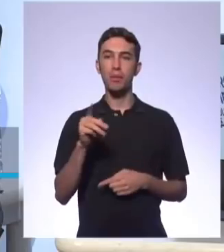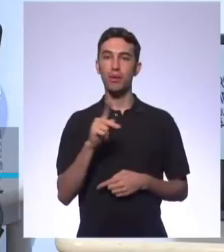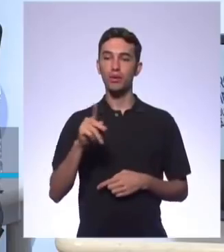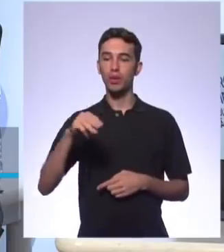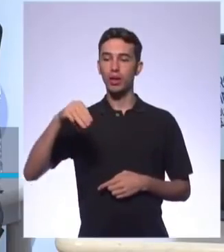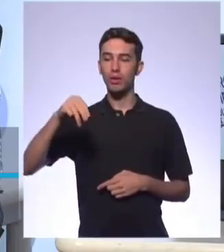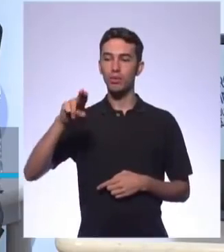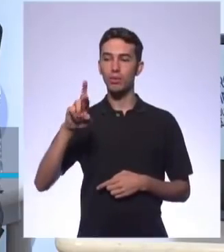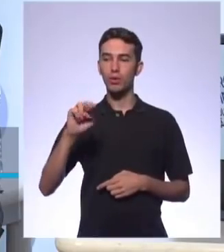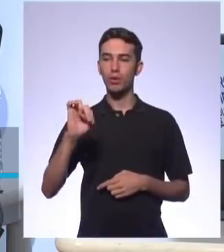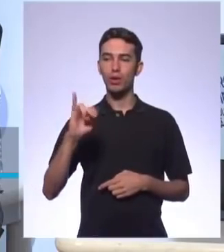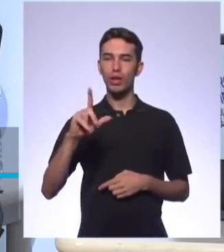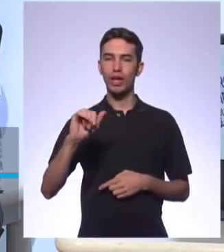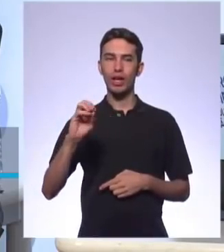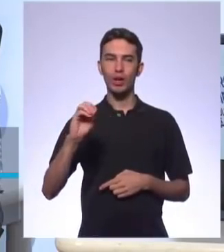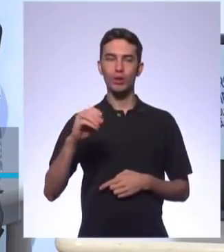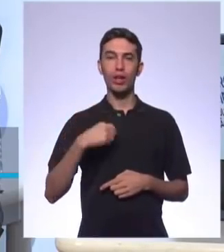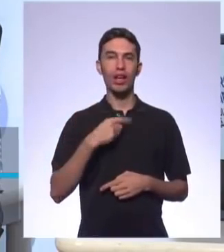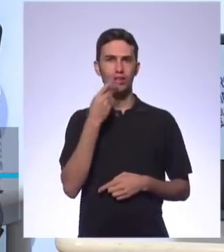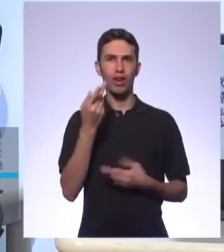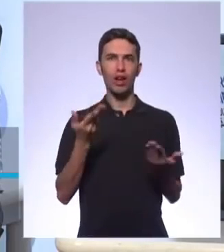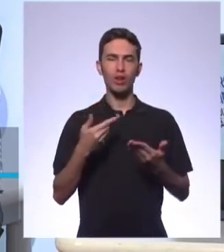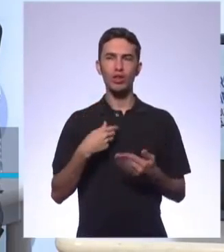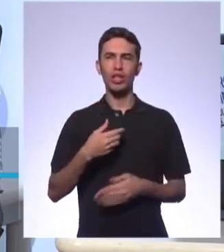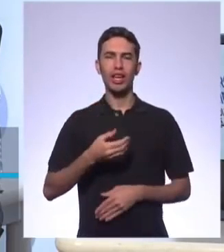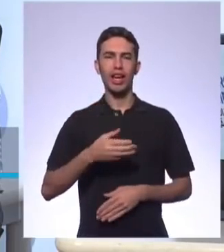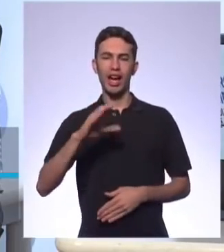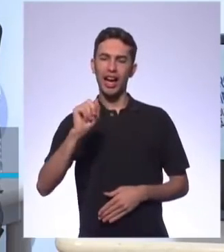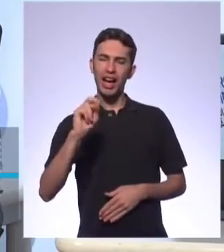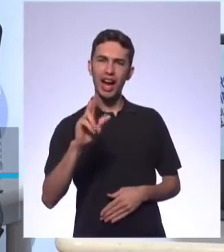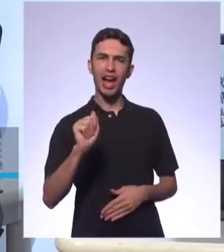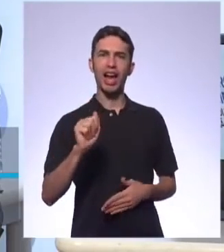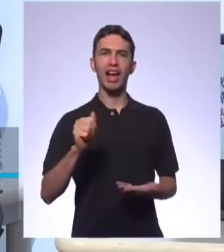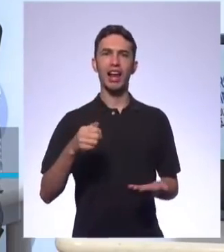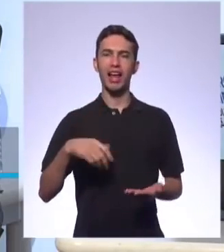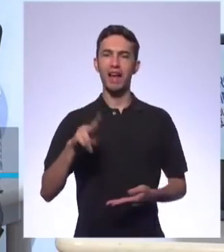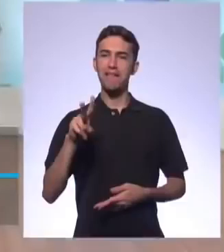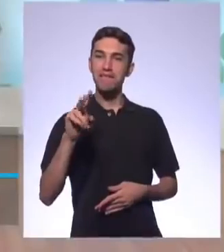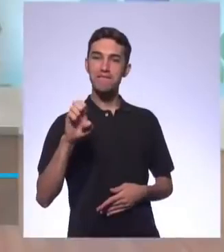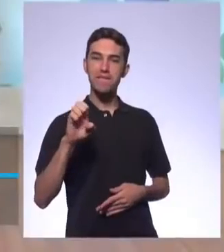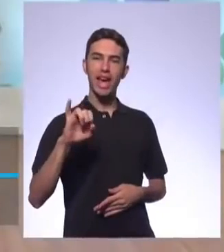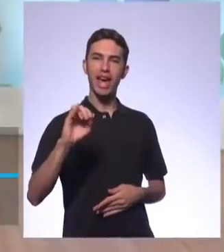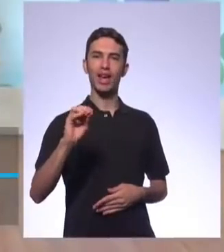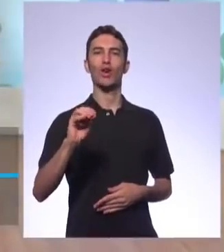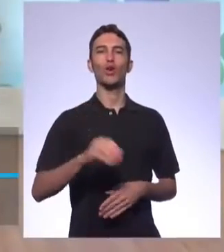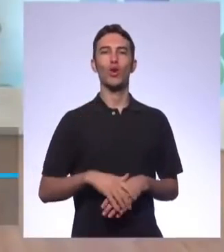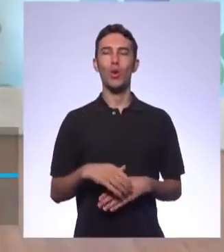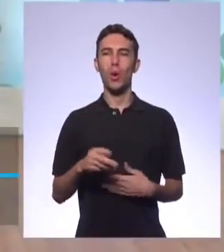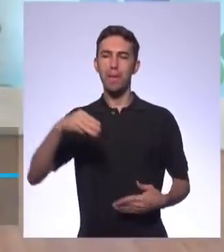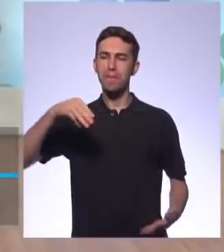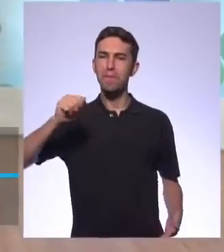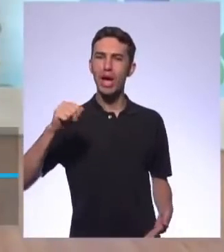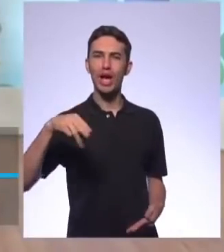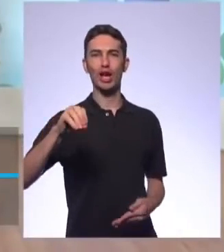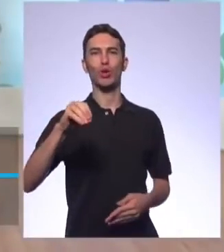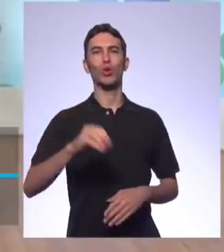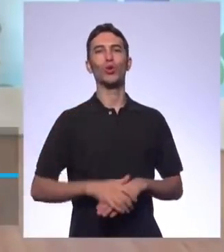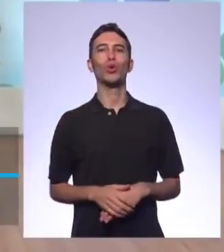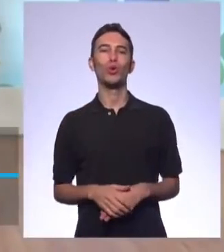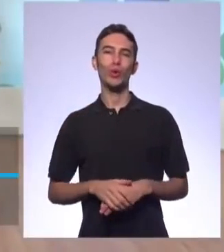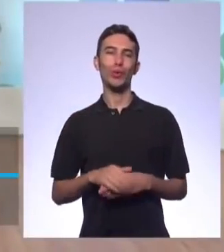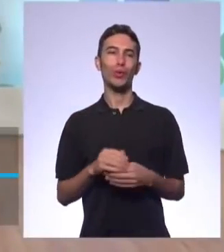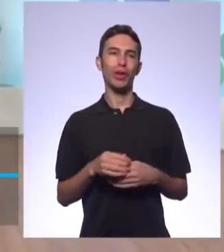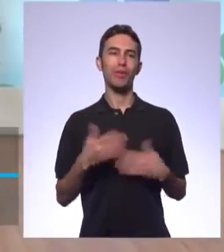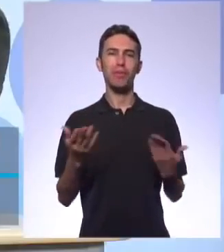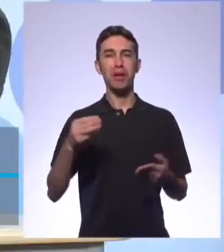Cara, velho. Eles falam muito assim hoje, né? Ao invés de falar o nome da pessoa, e aí, velho? E aí, cara? Mano? Mano, acho que